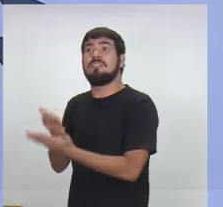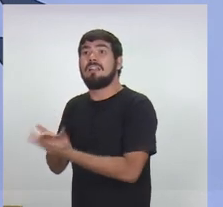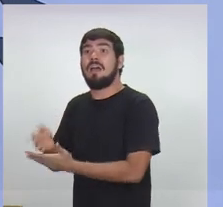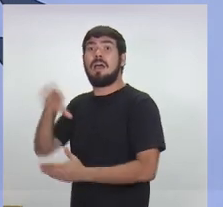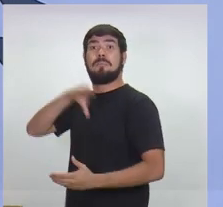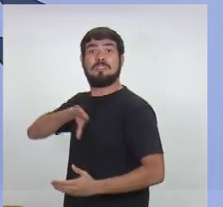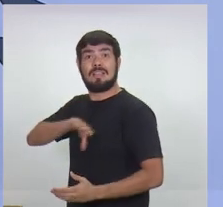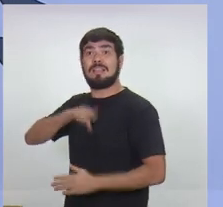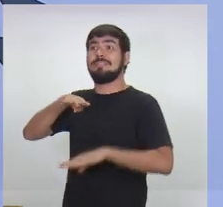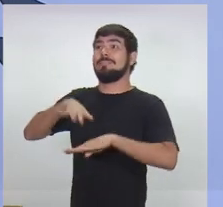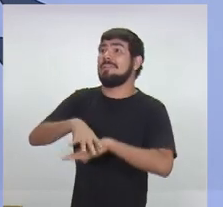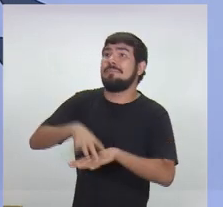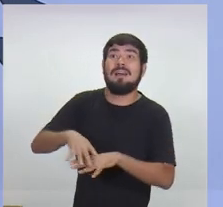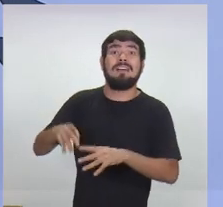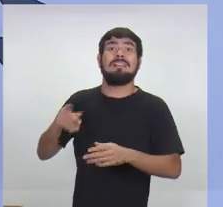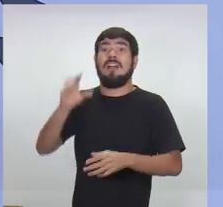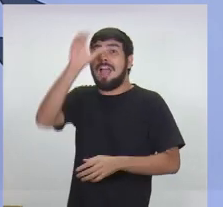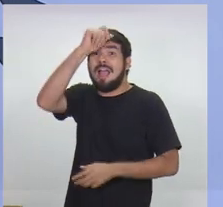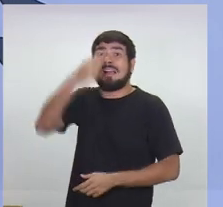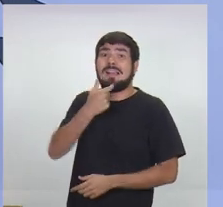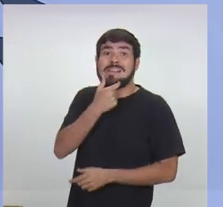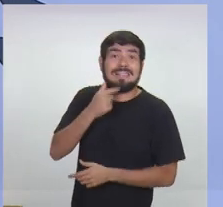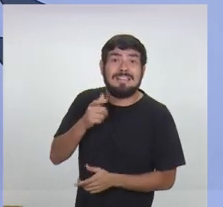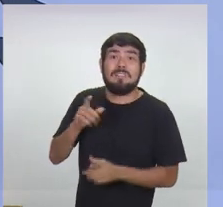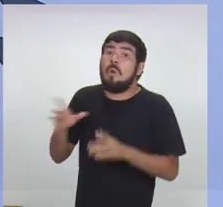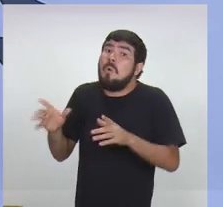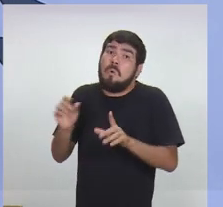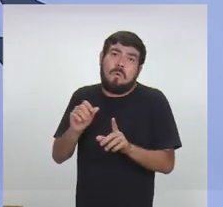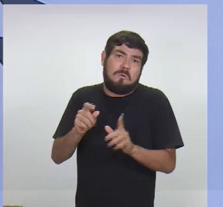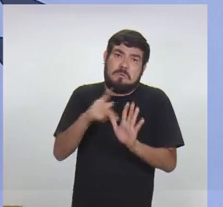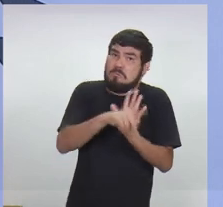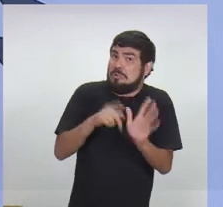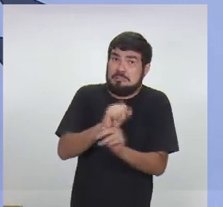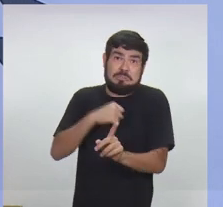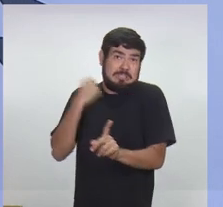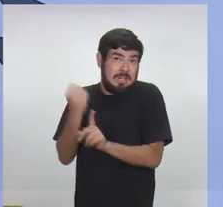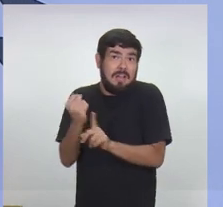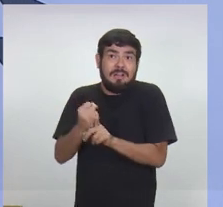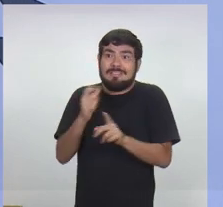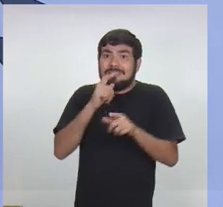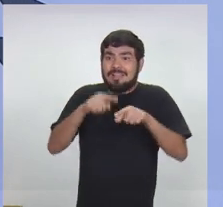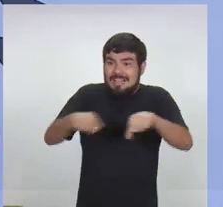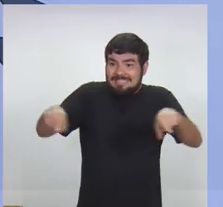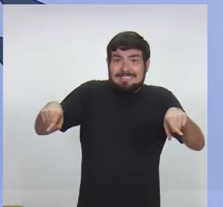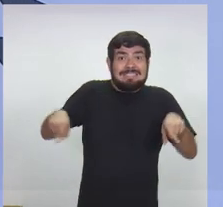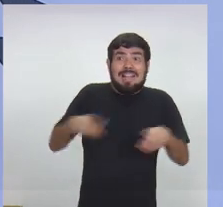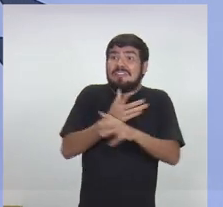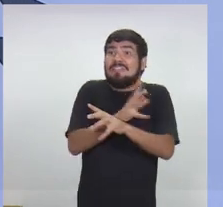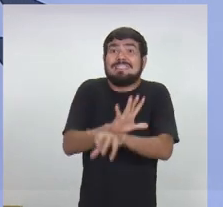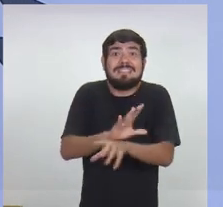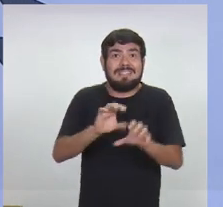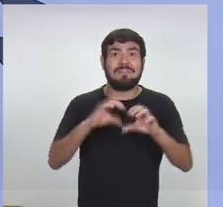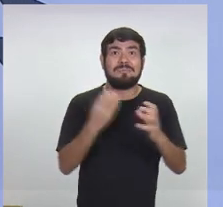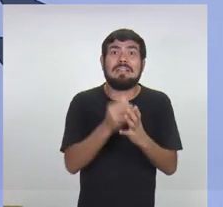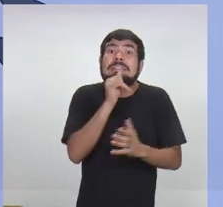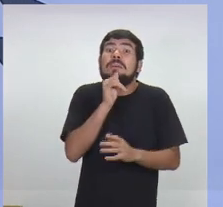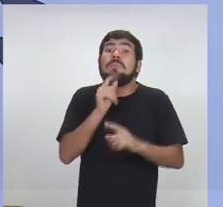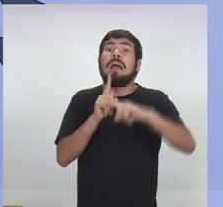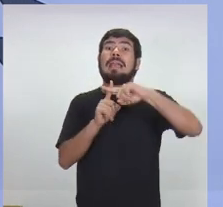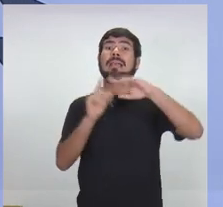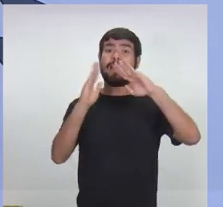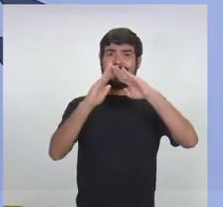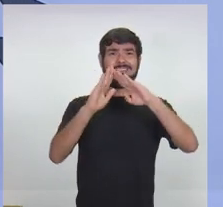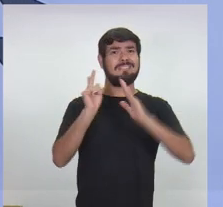idiomas participando de um projeto social e para isso nós vamos ocupar salas vazias na comunidade uma igreja por exemplo que só funciona à noite